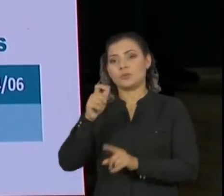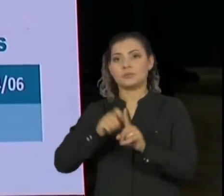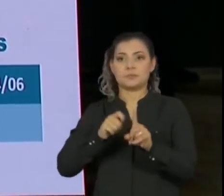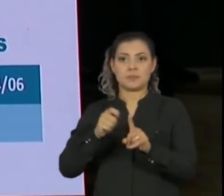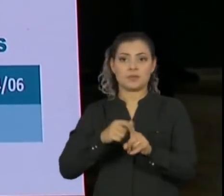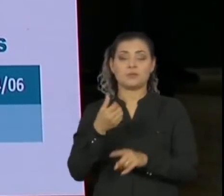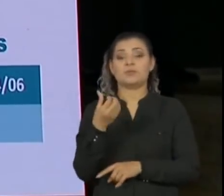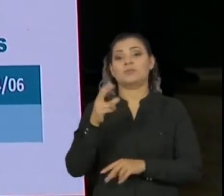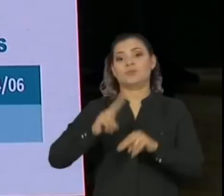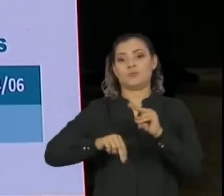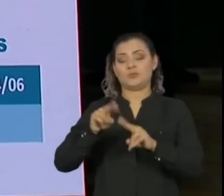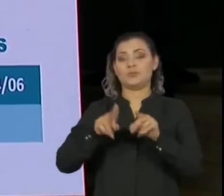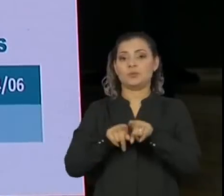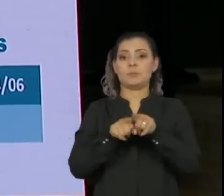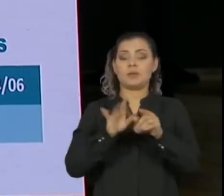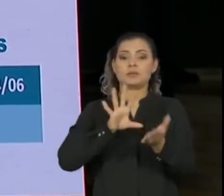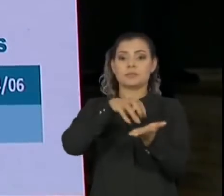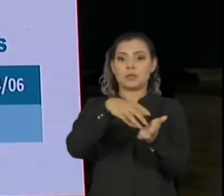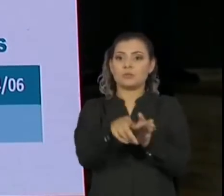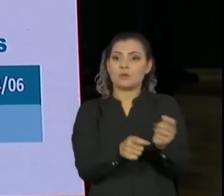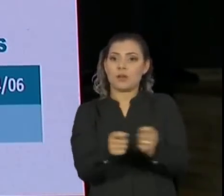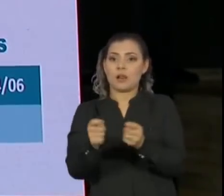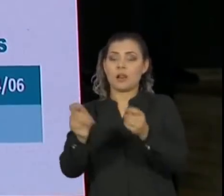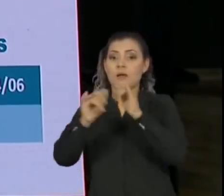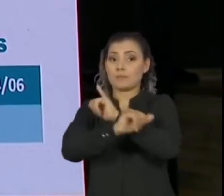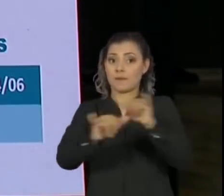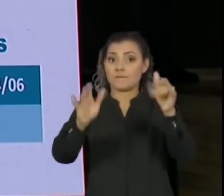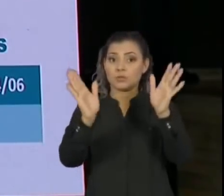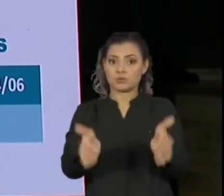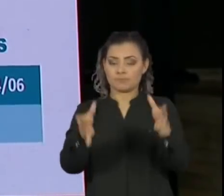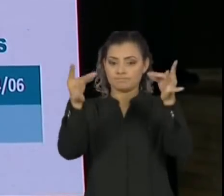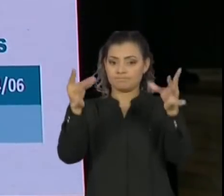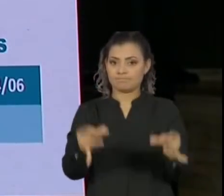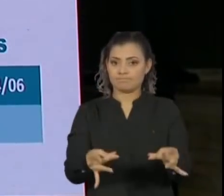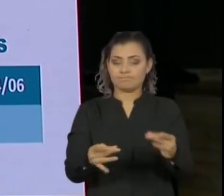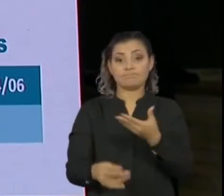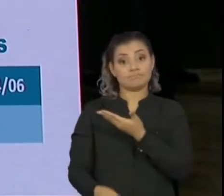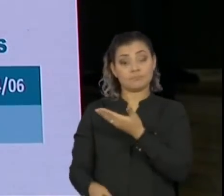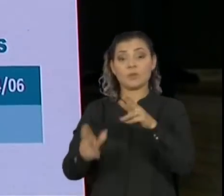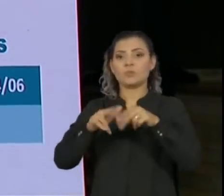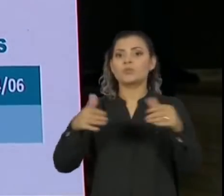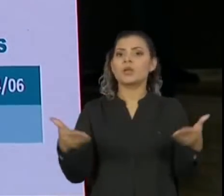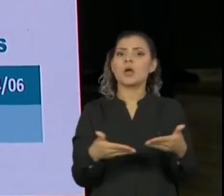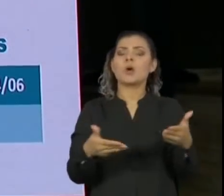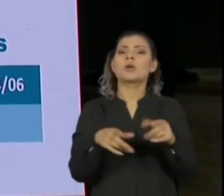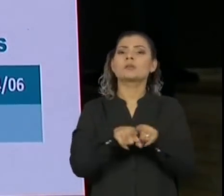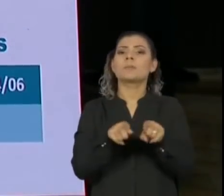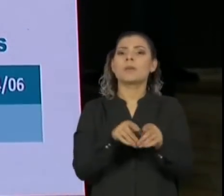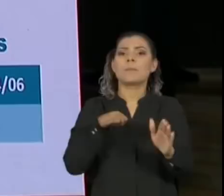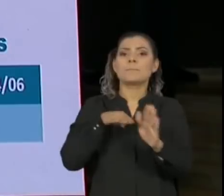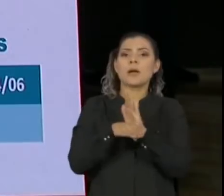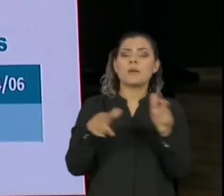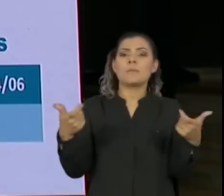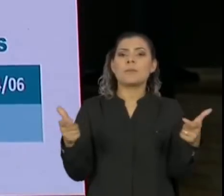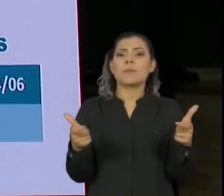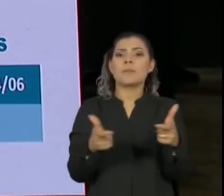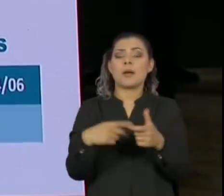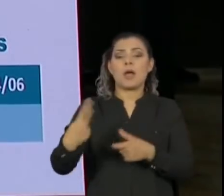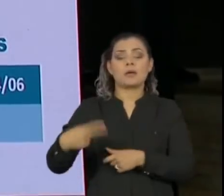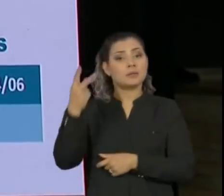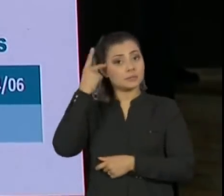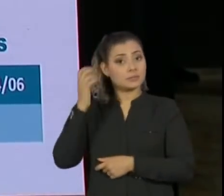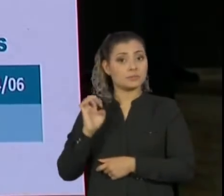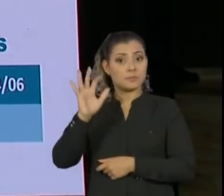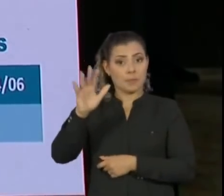do interior dado aqui pelo Centro de Contingência. No paralelo a isso, a queda na letalidade dos números aqui no estado